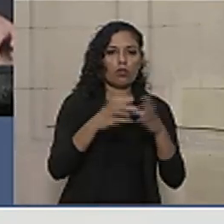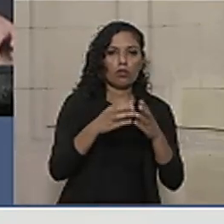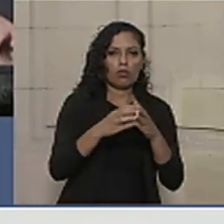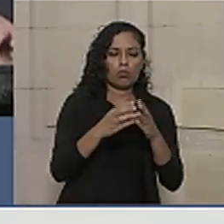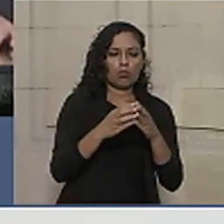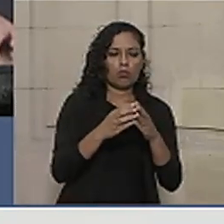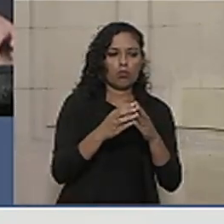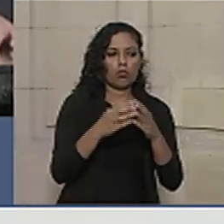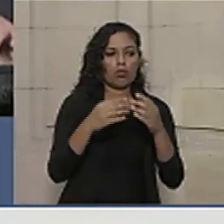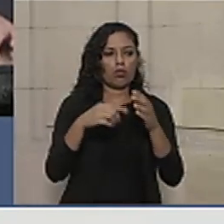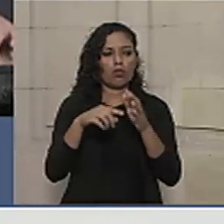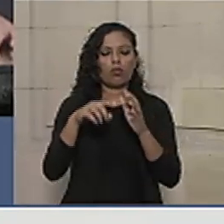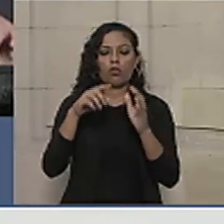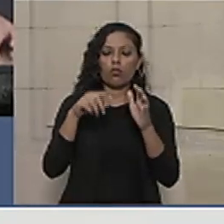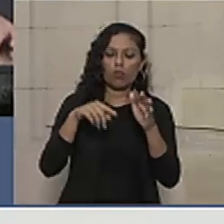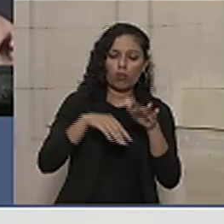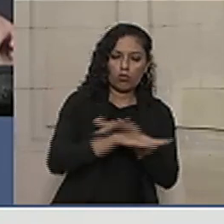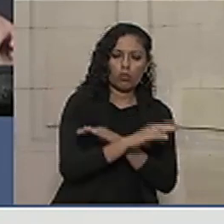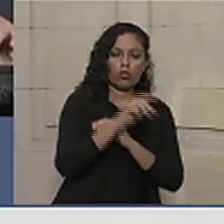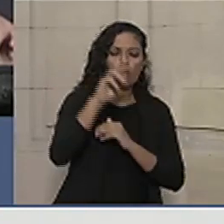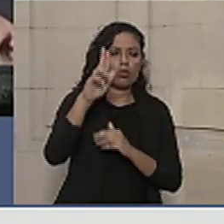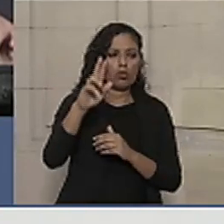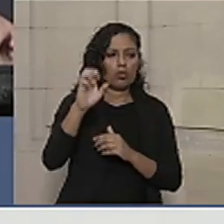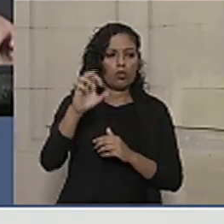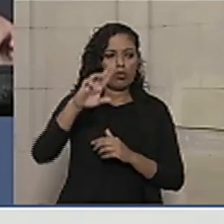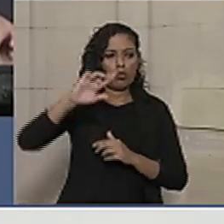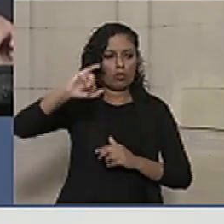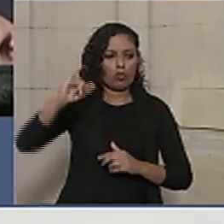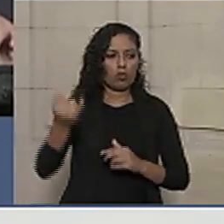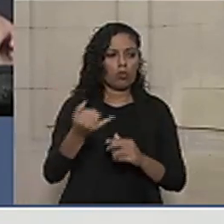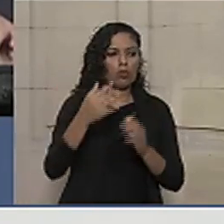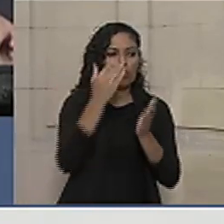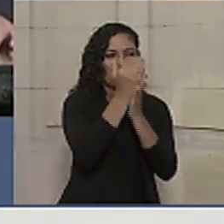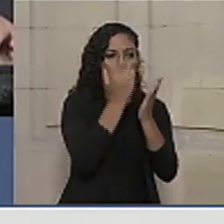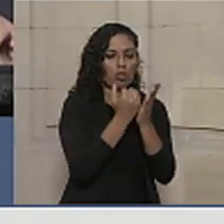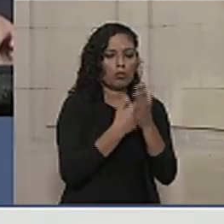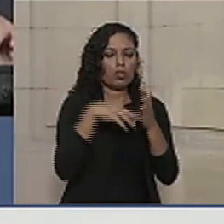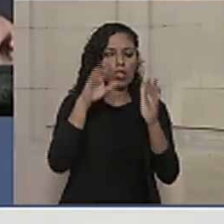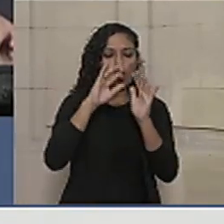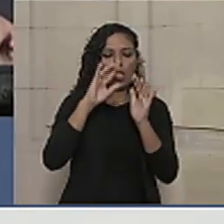Janeiro, Fundo OERJ, para execução do programa Rio Comunica.